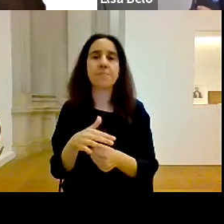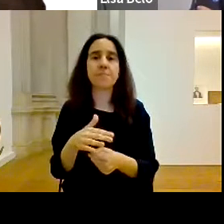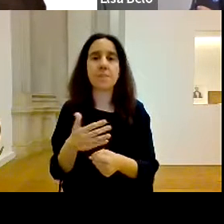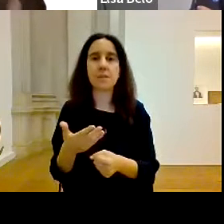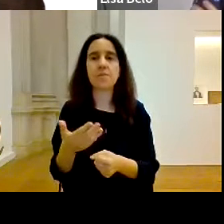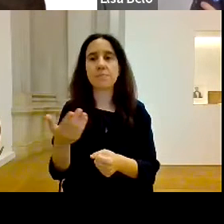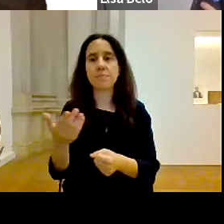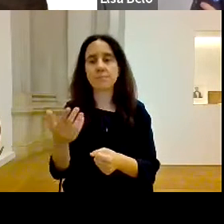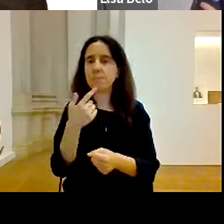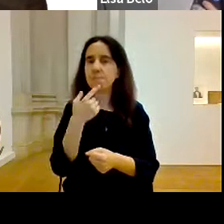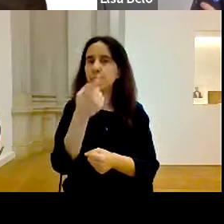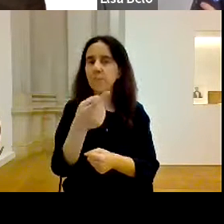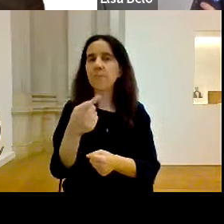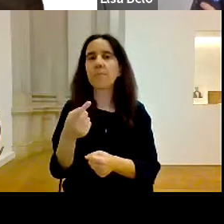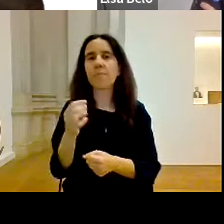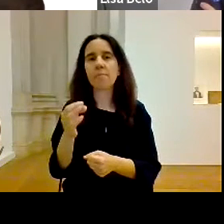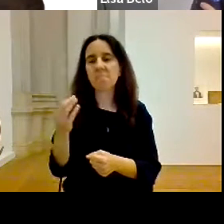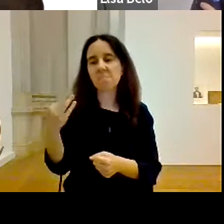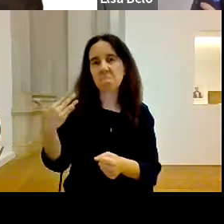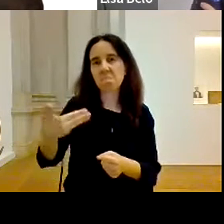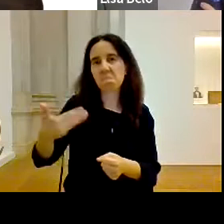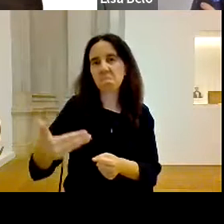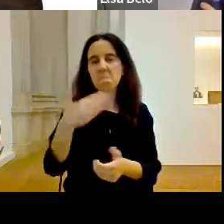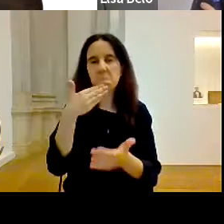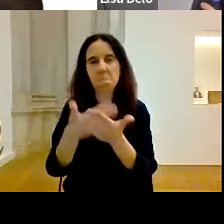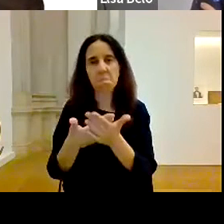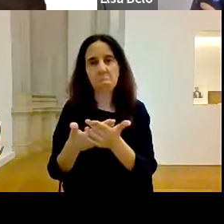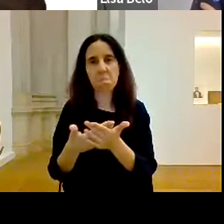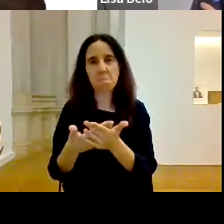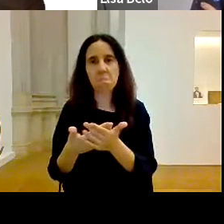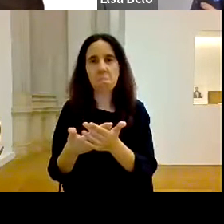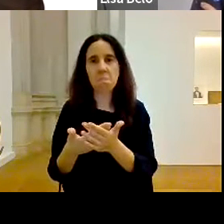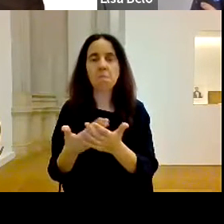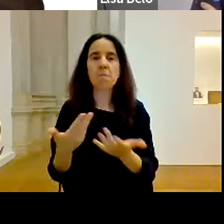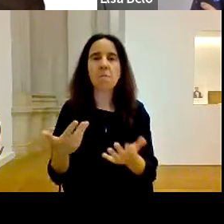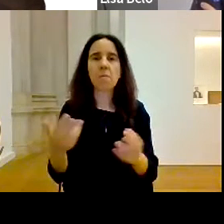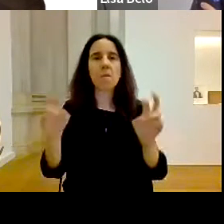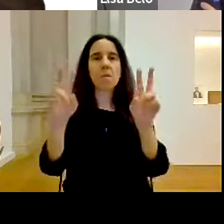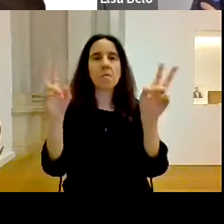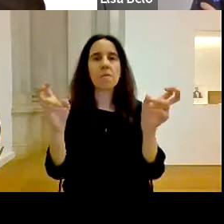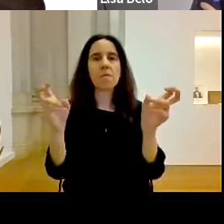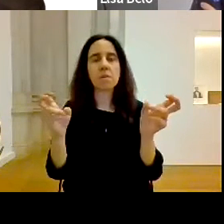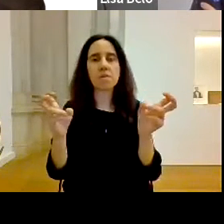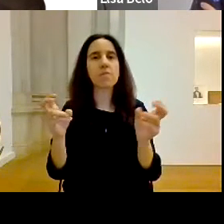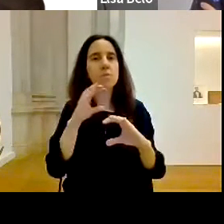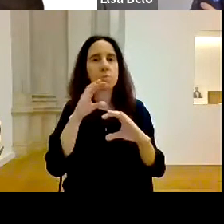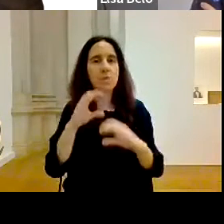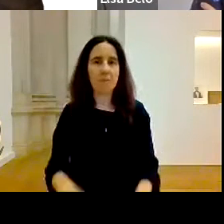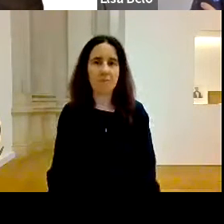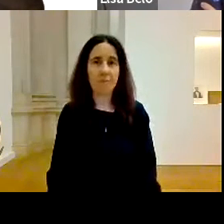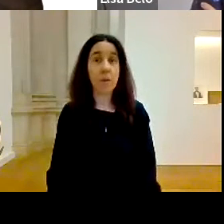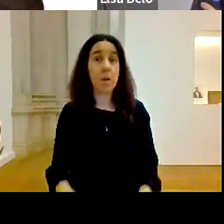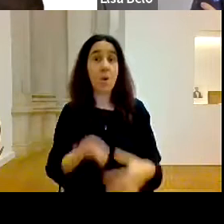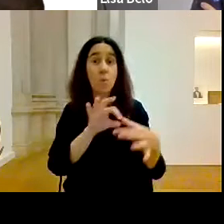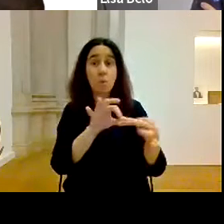nos trouxe e nos pode deixar como uma grande oportunidade, que é o tema da colaboração. Colaborar não significa nós